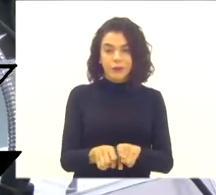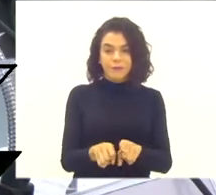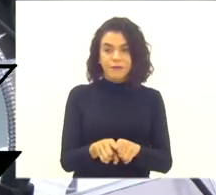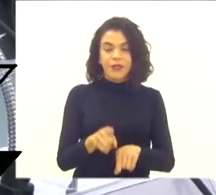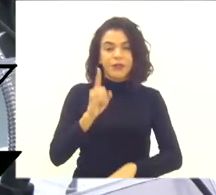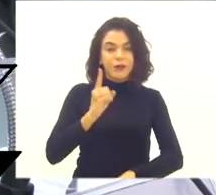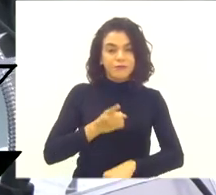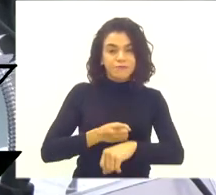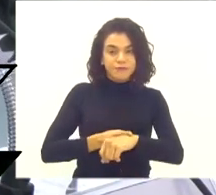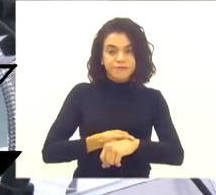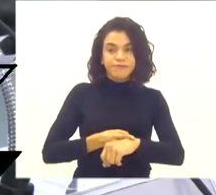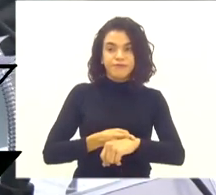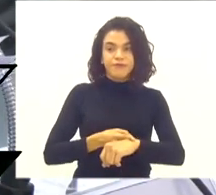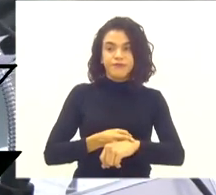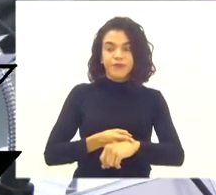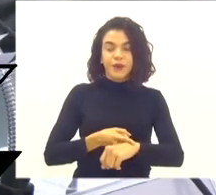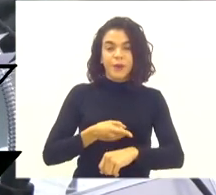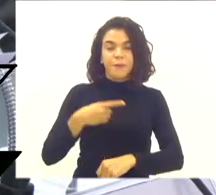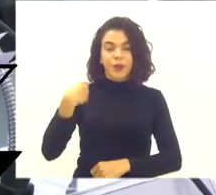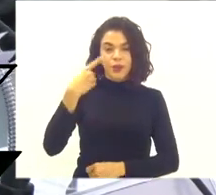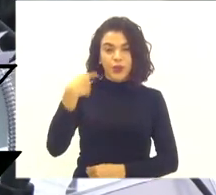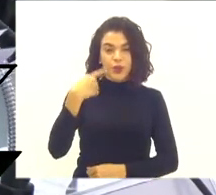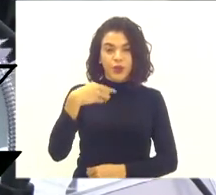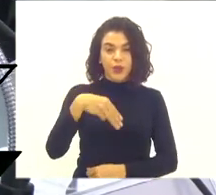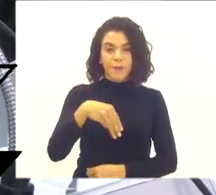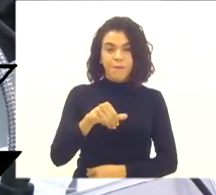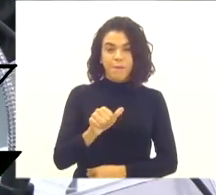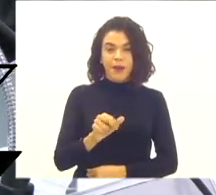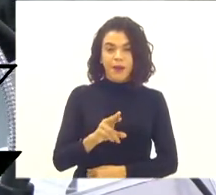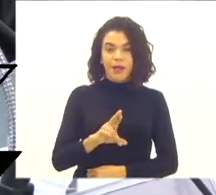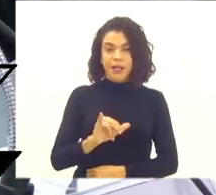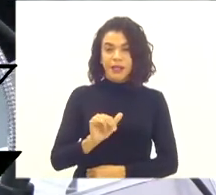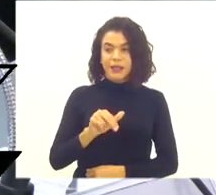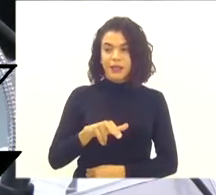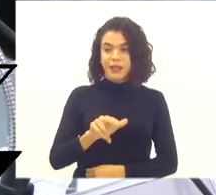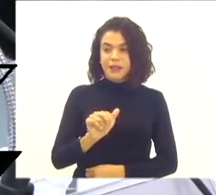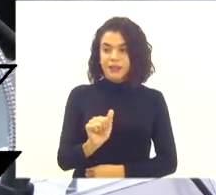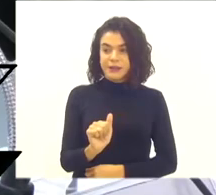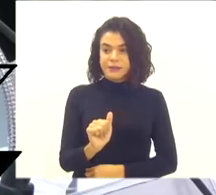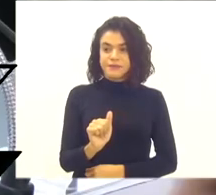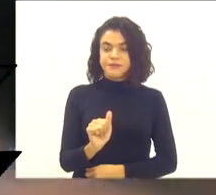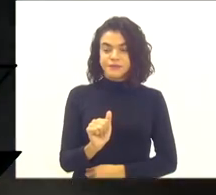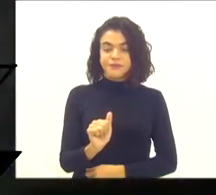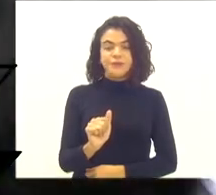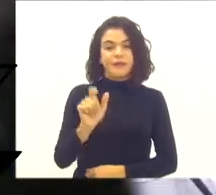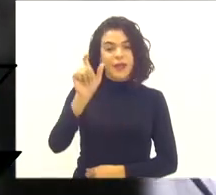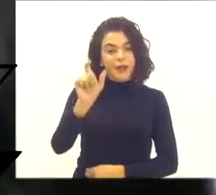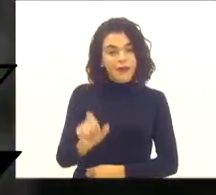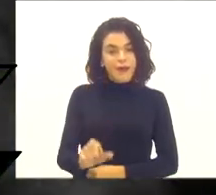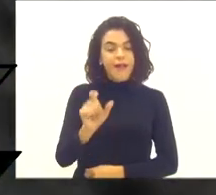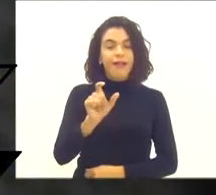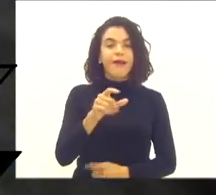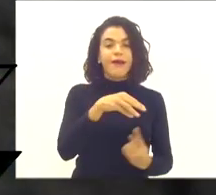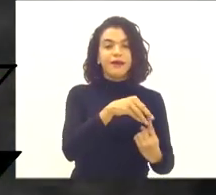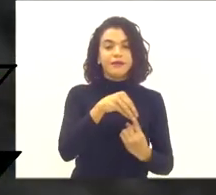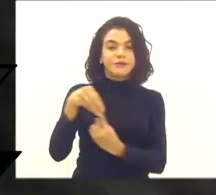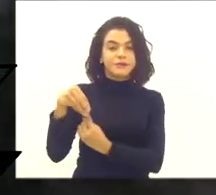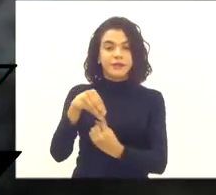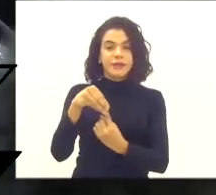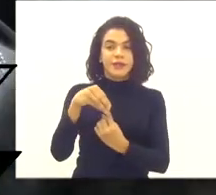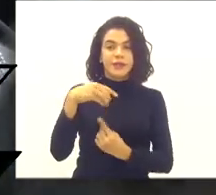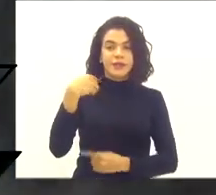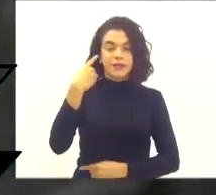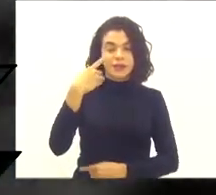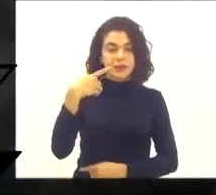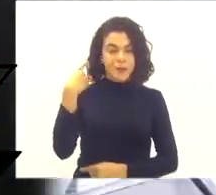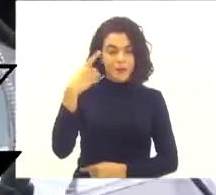vou imediatamente passar para Dra Mariana Tamari e Dra Mariana ela é uma indicação da deputada Dani